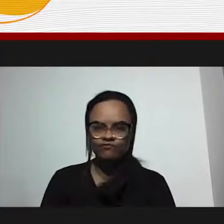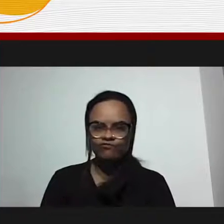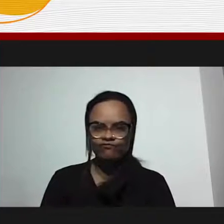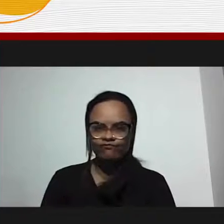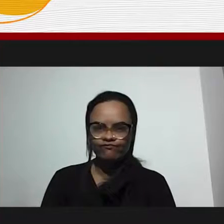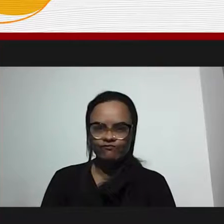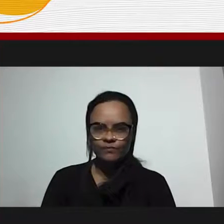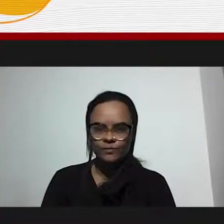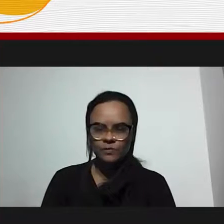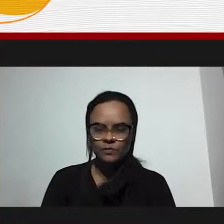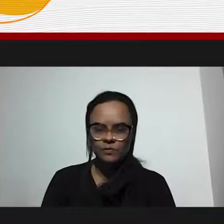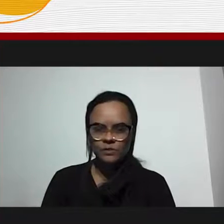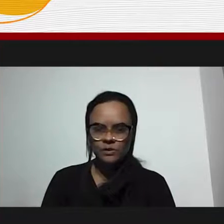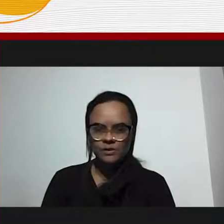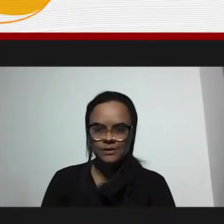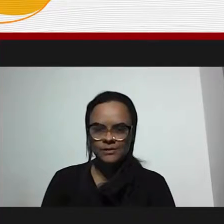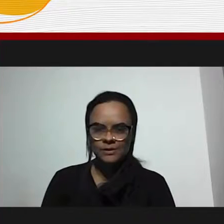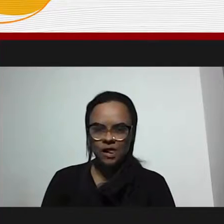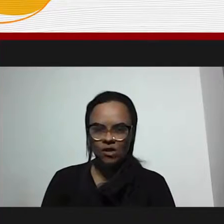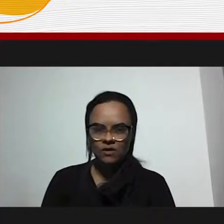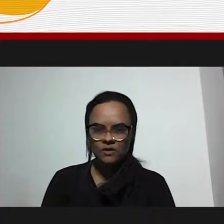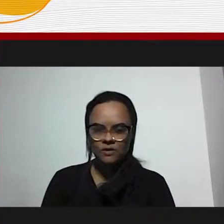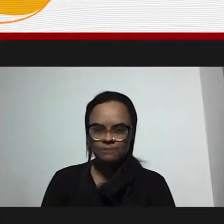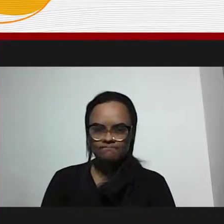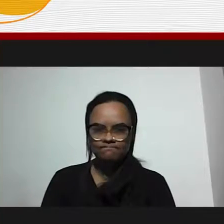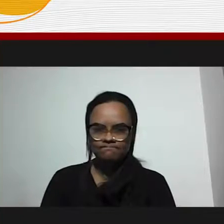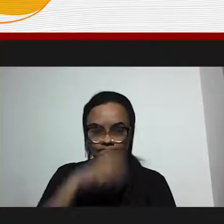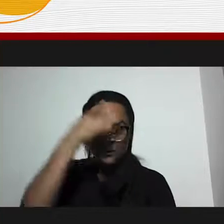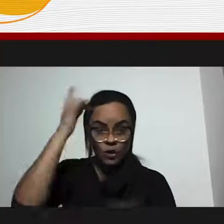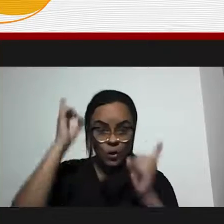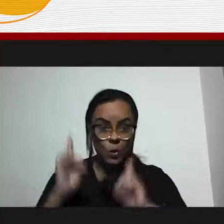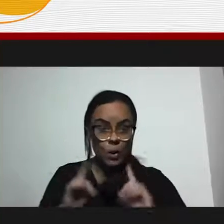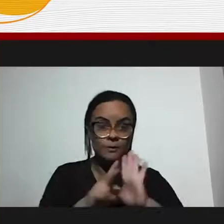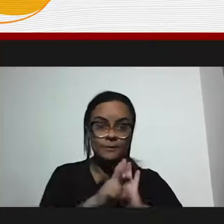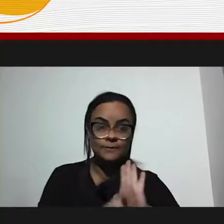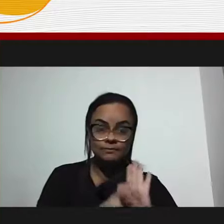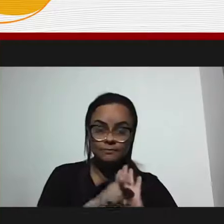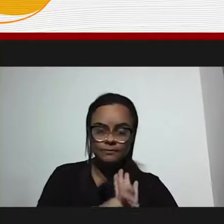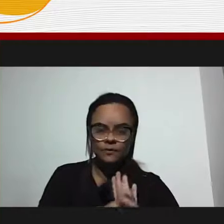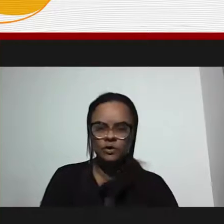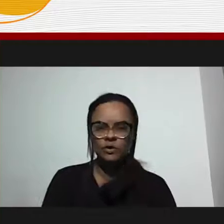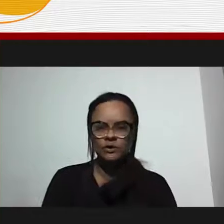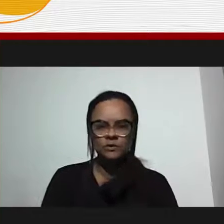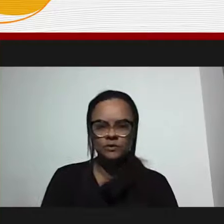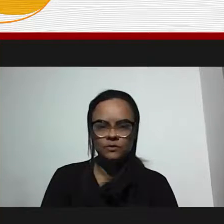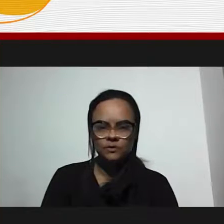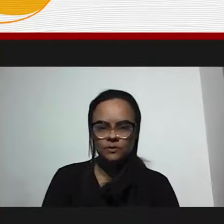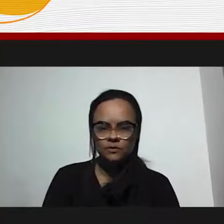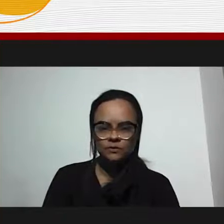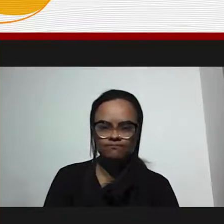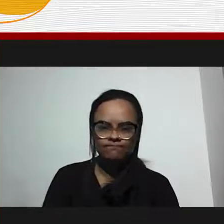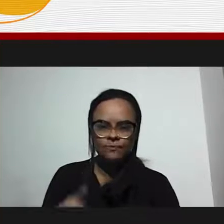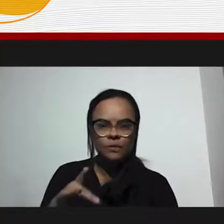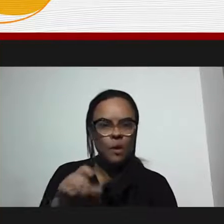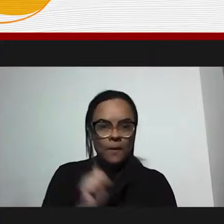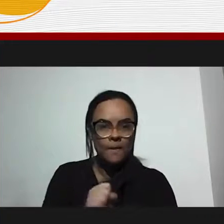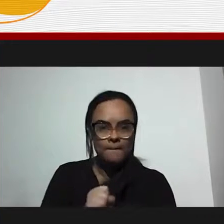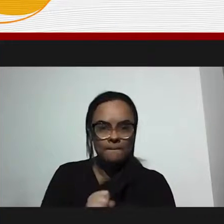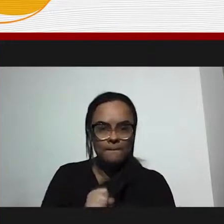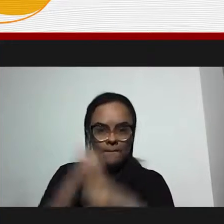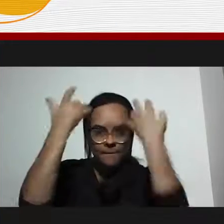E sou uma pessoa com deficiência, sou cadeirante também, tive sequela de paralisia